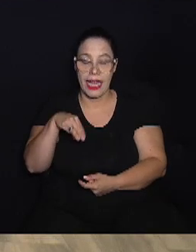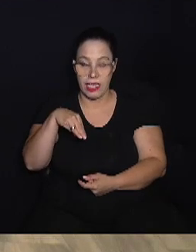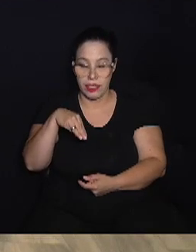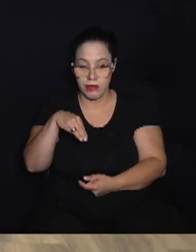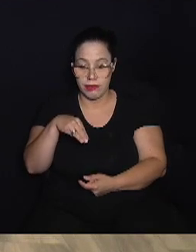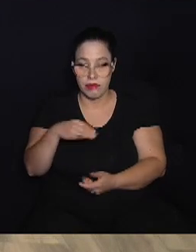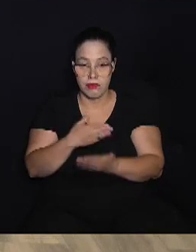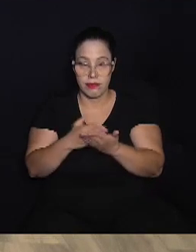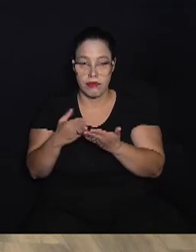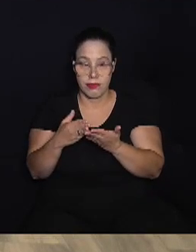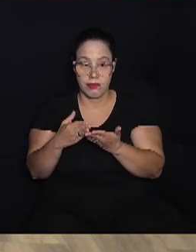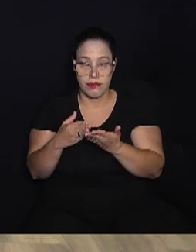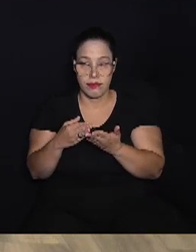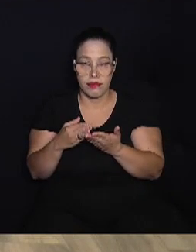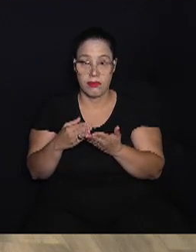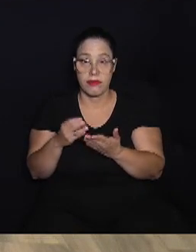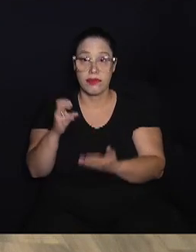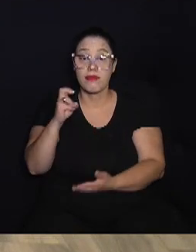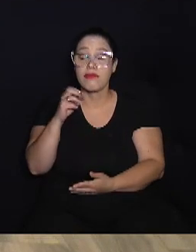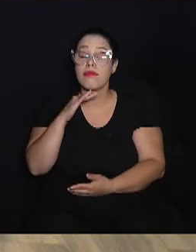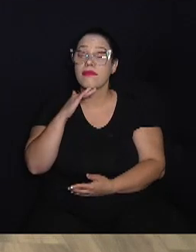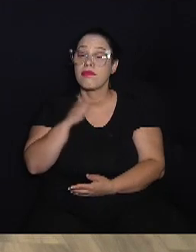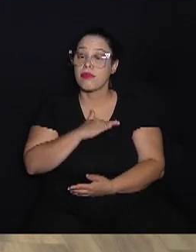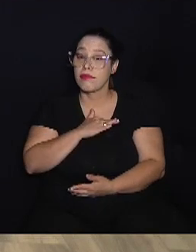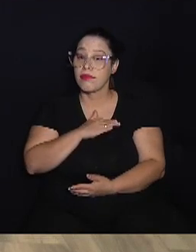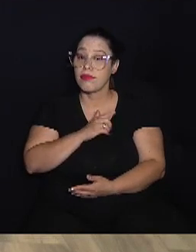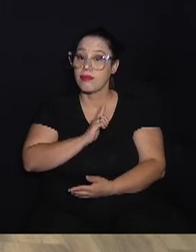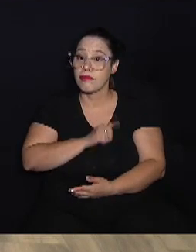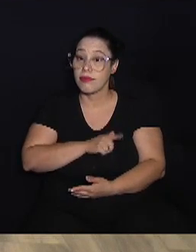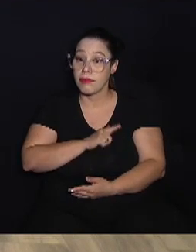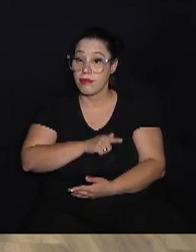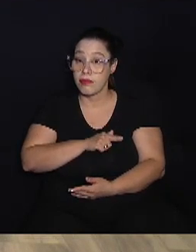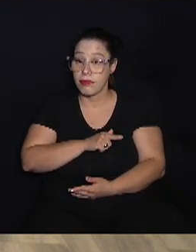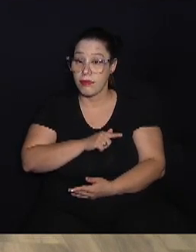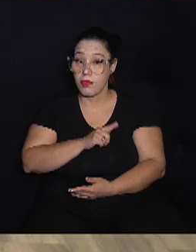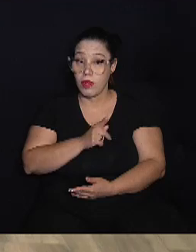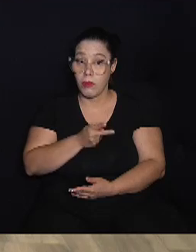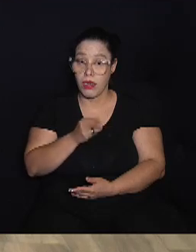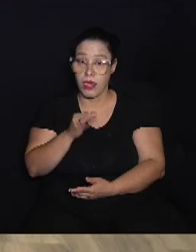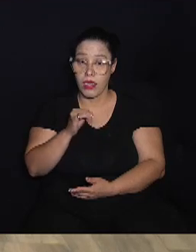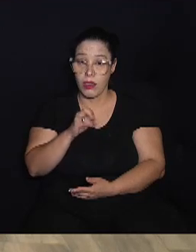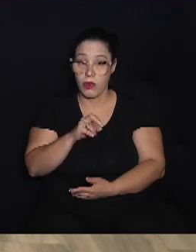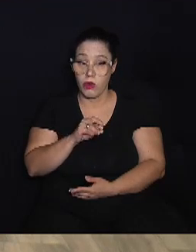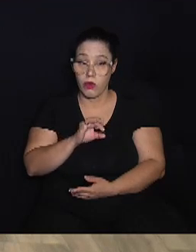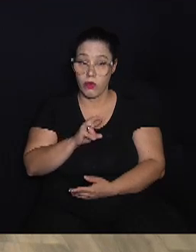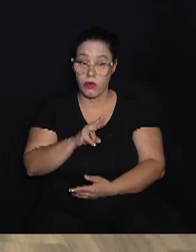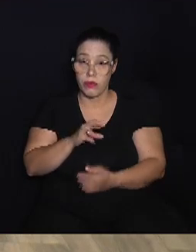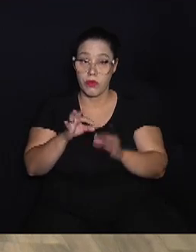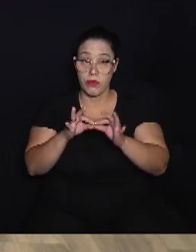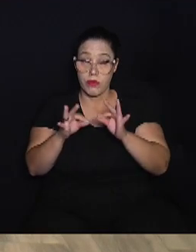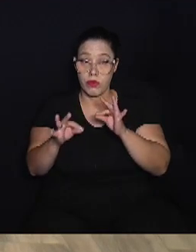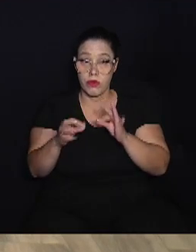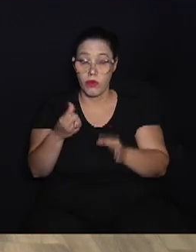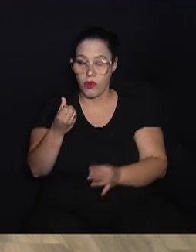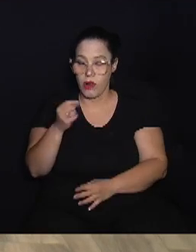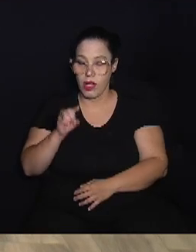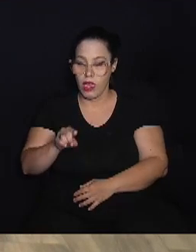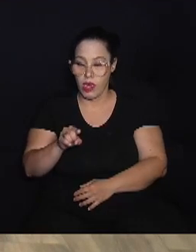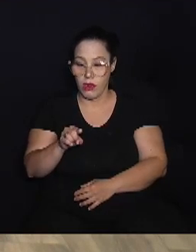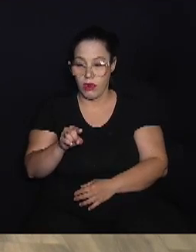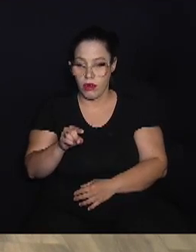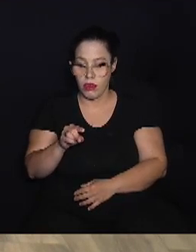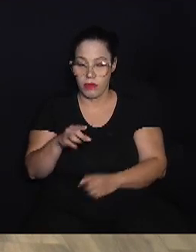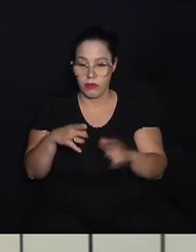A partir então das 5 horas, o Guarani e o Paysandu estão separados por 6 pontos